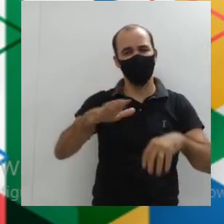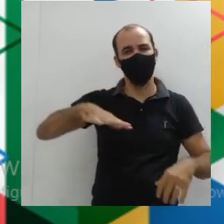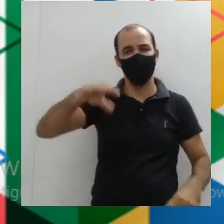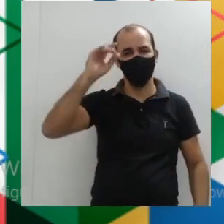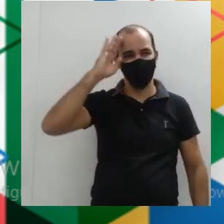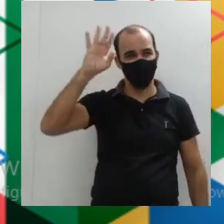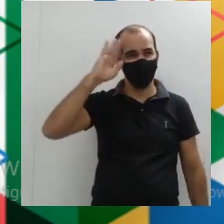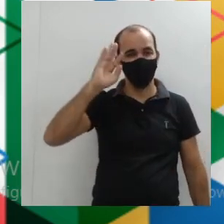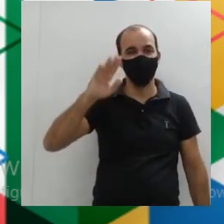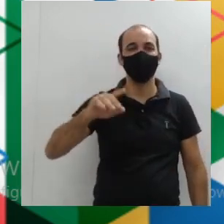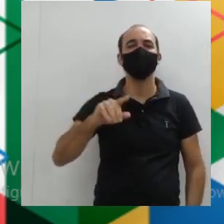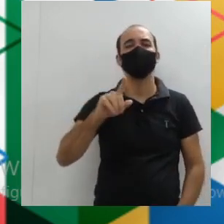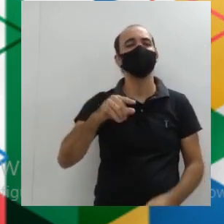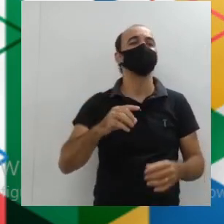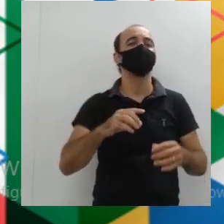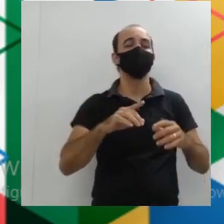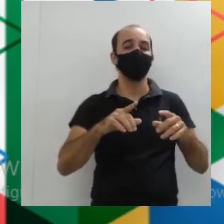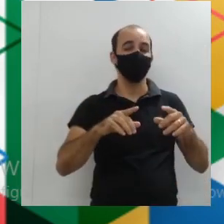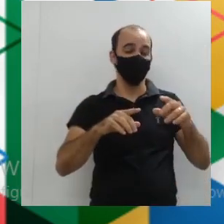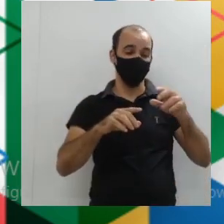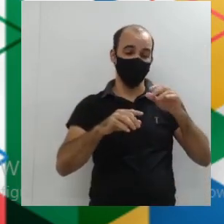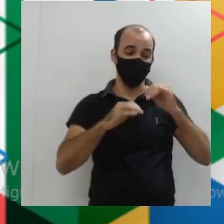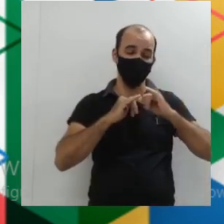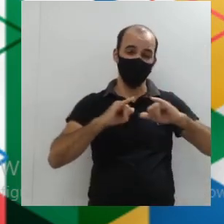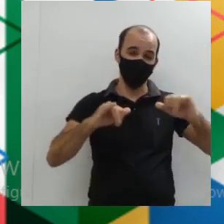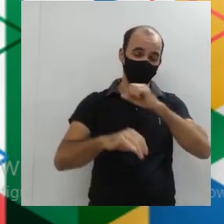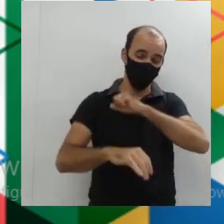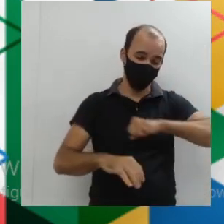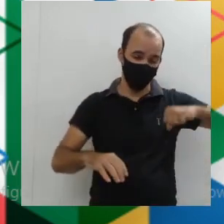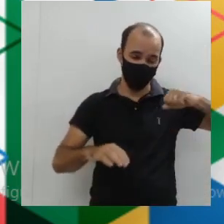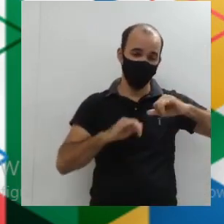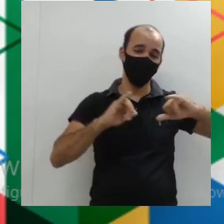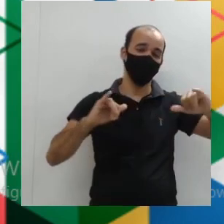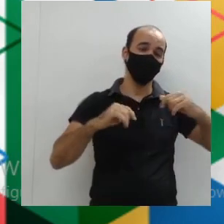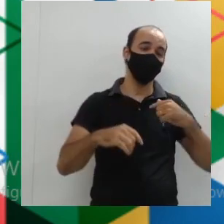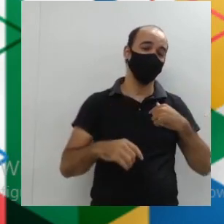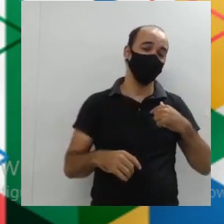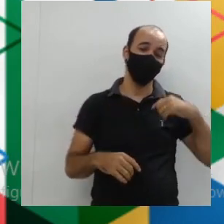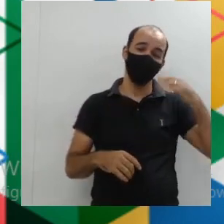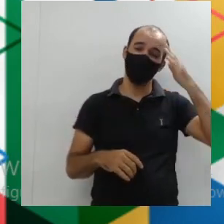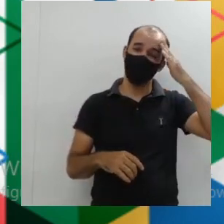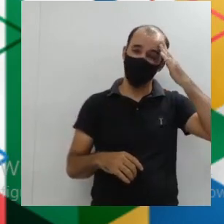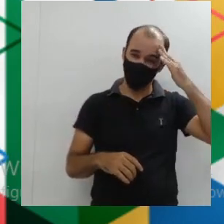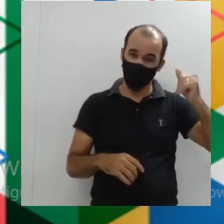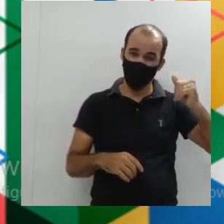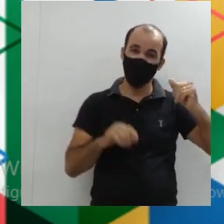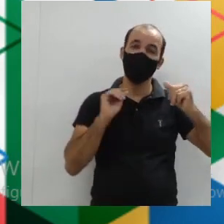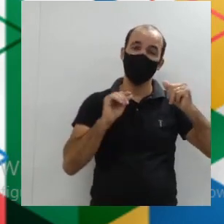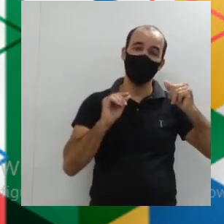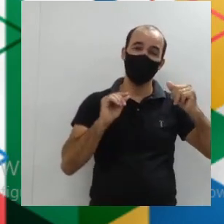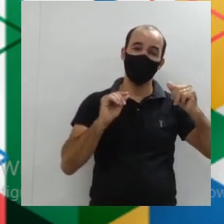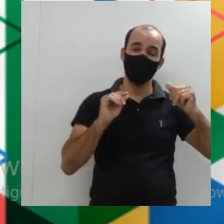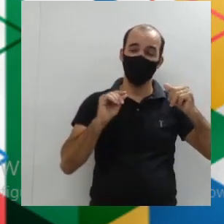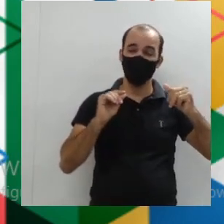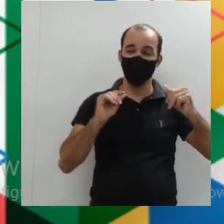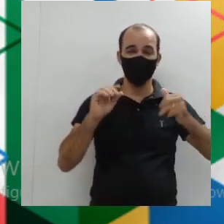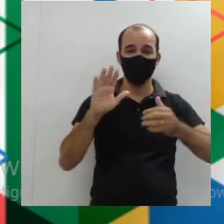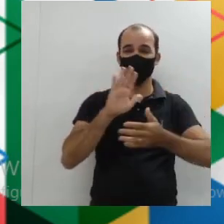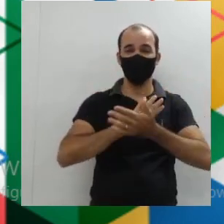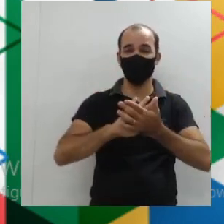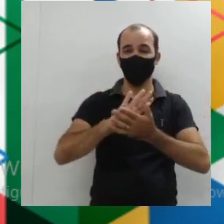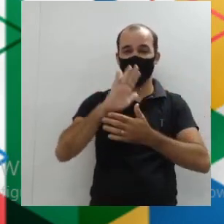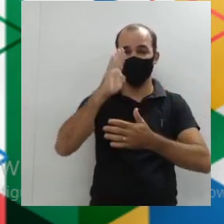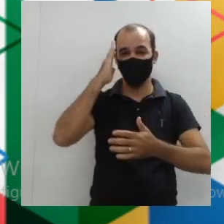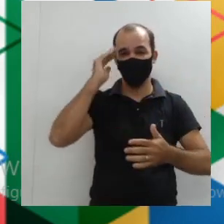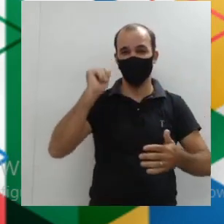quer falar a respeito de uma ignorância total. O que ele quer dizer é que nós somos, o que nós